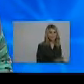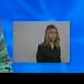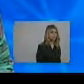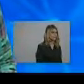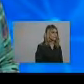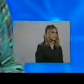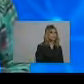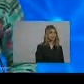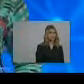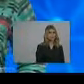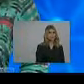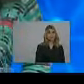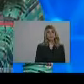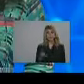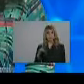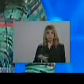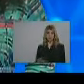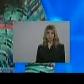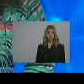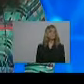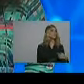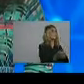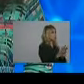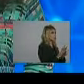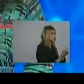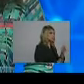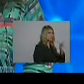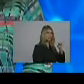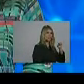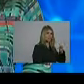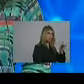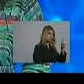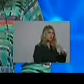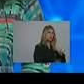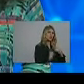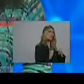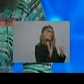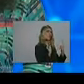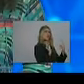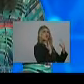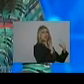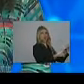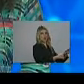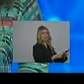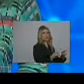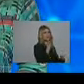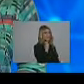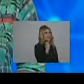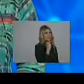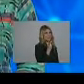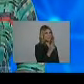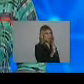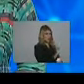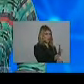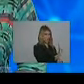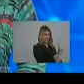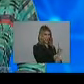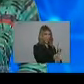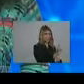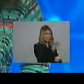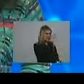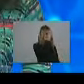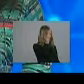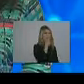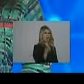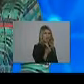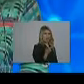O senhor é o último que responde. Índio, eu sou absolutamente contra armar a guarda municipal. Acho que nós não precisamos de mais